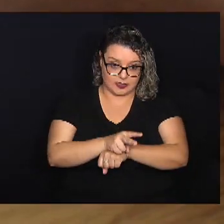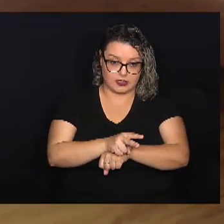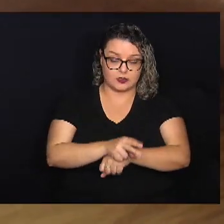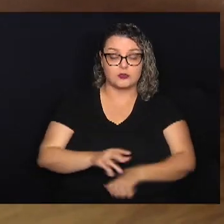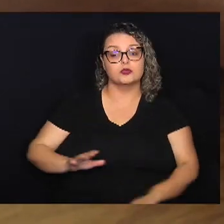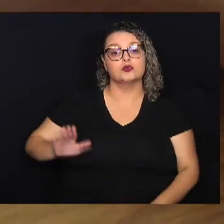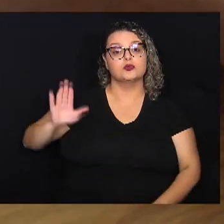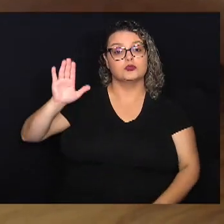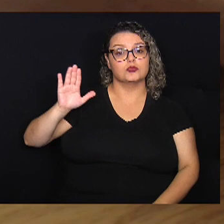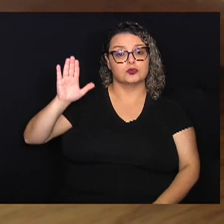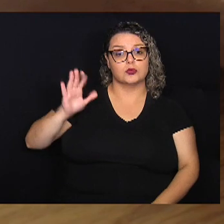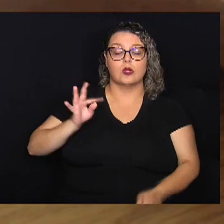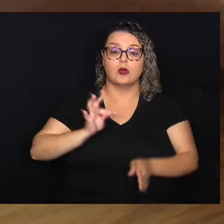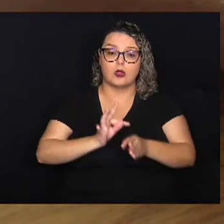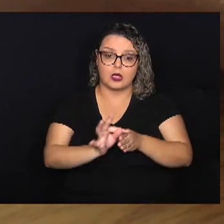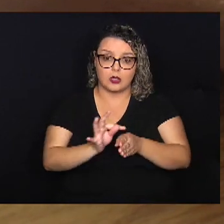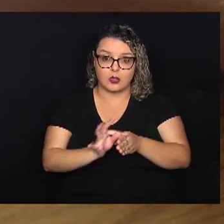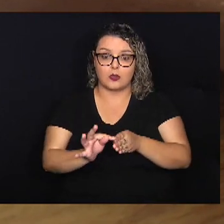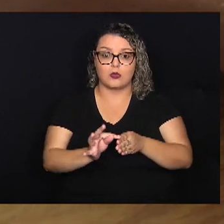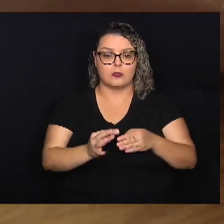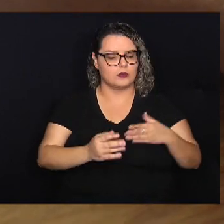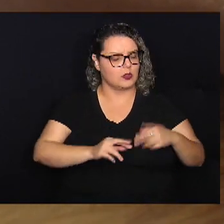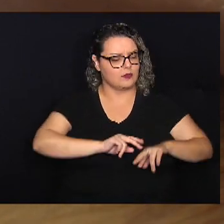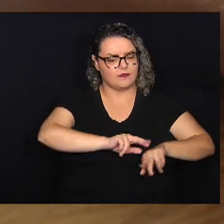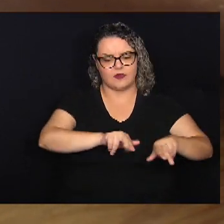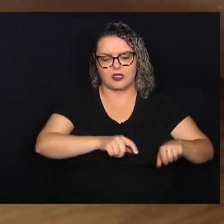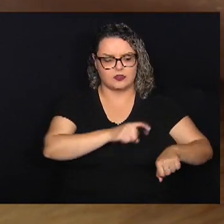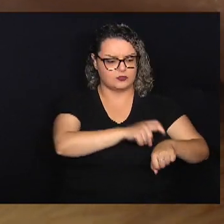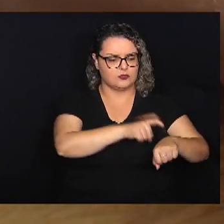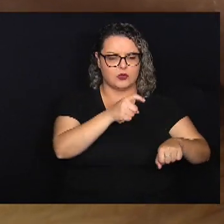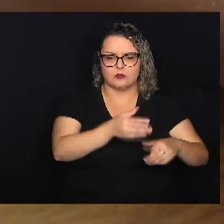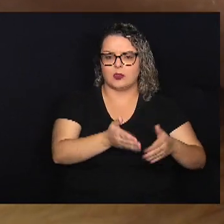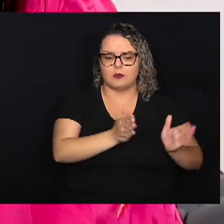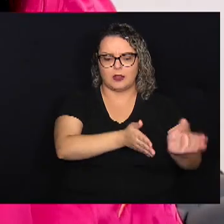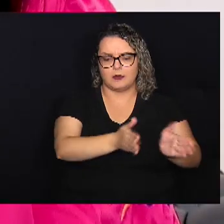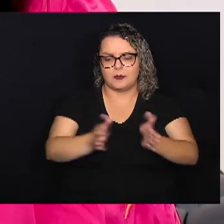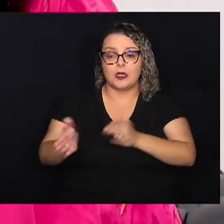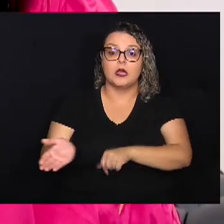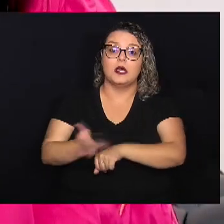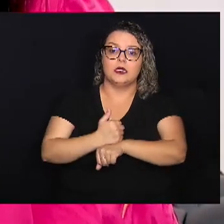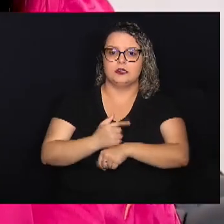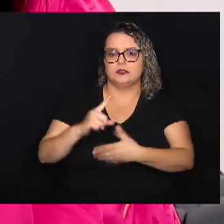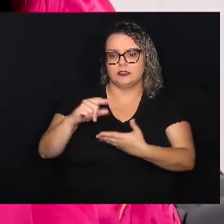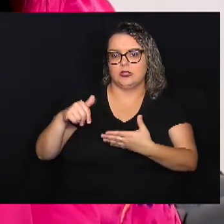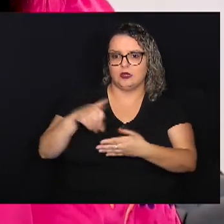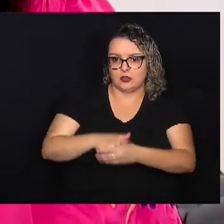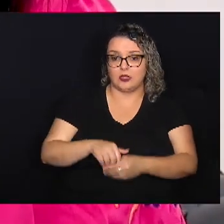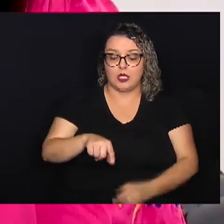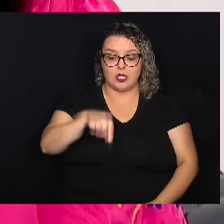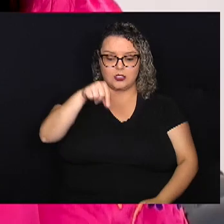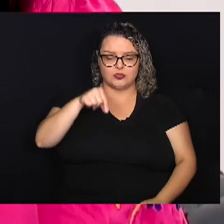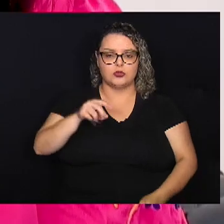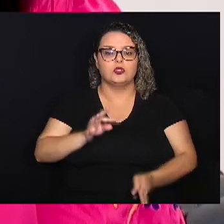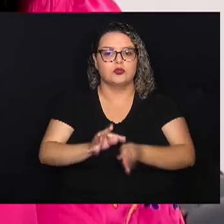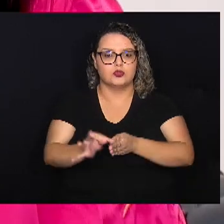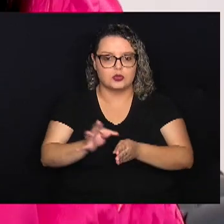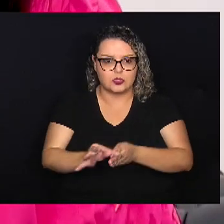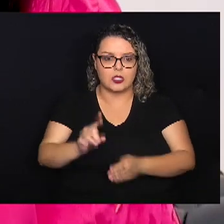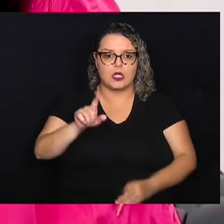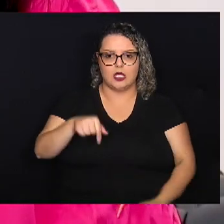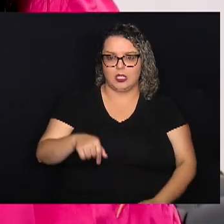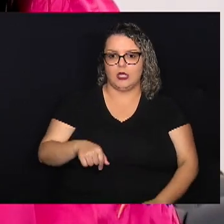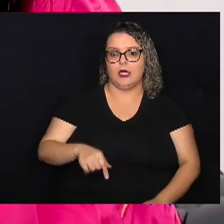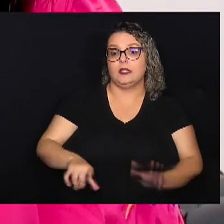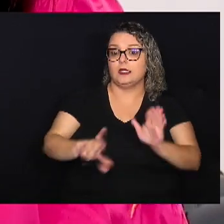candidatos ao Conselho Tutelar passam por várias etapas antes mesmo das eleições. A escolha do conselheiro tutelar, ela é disciplinada na